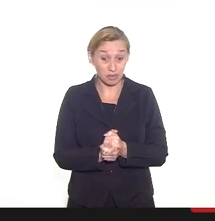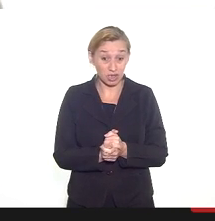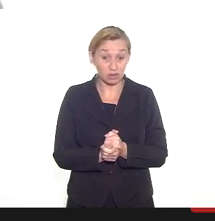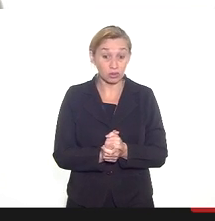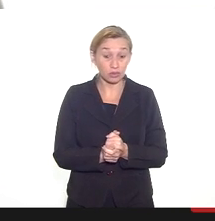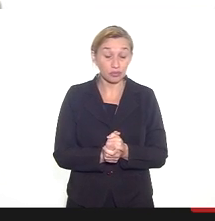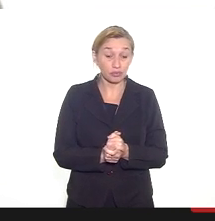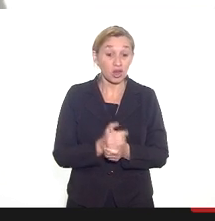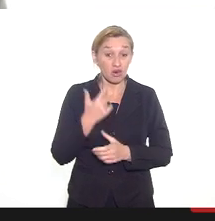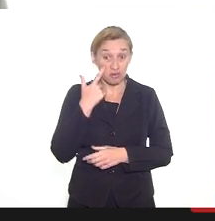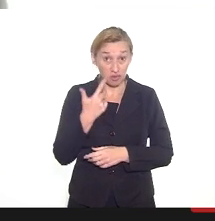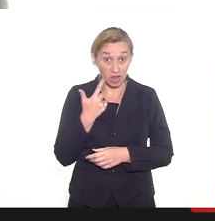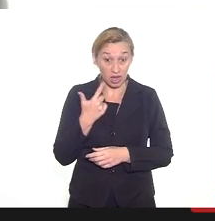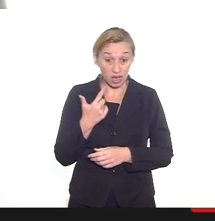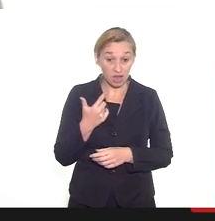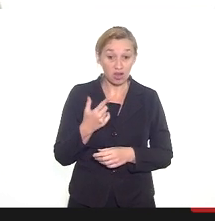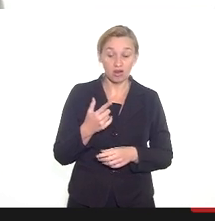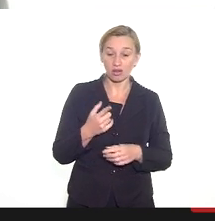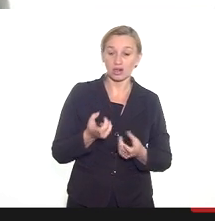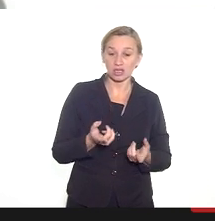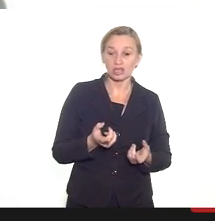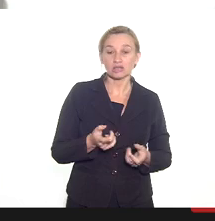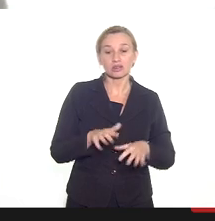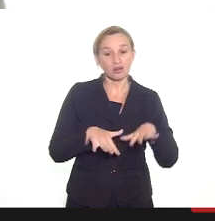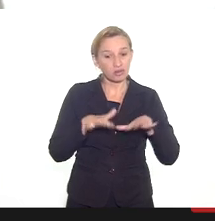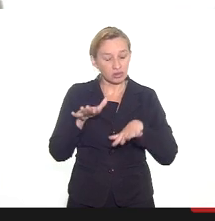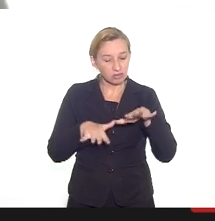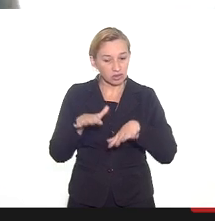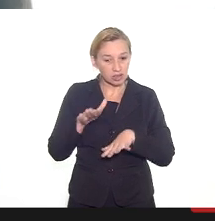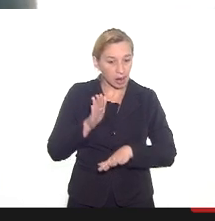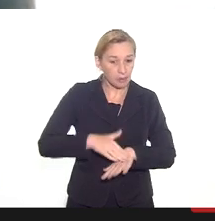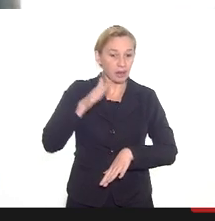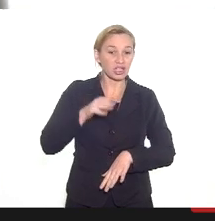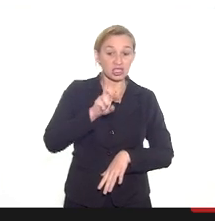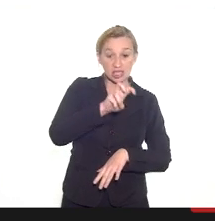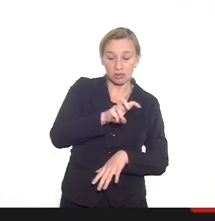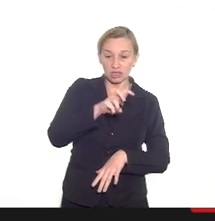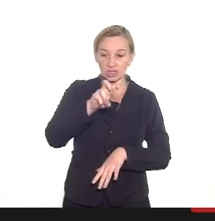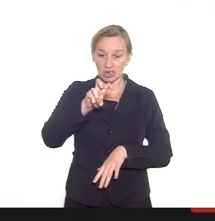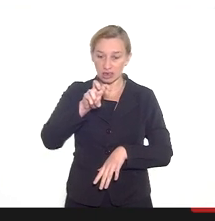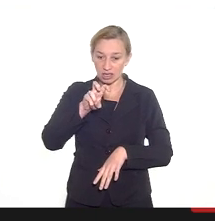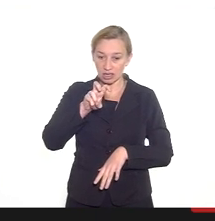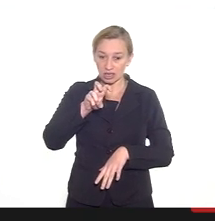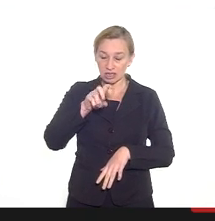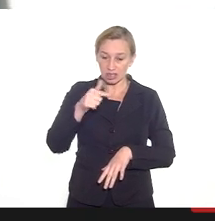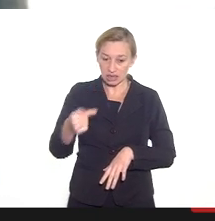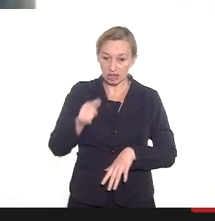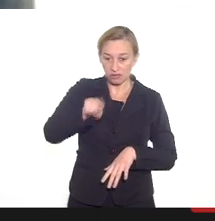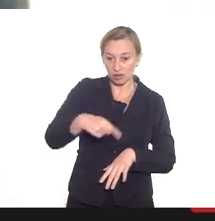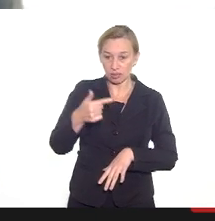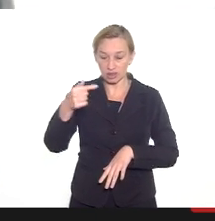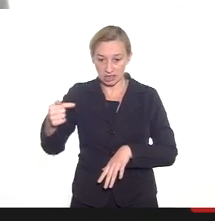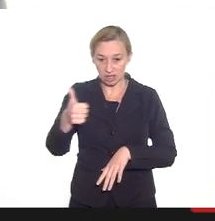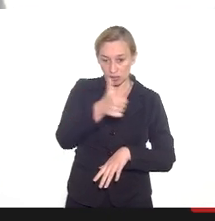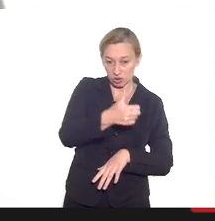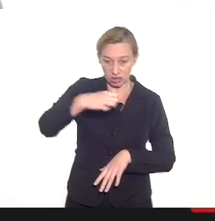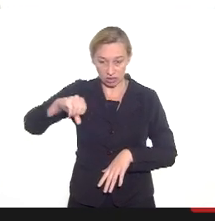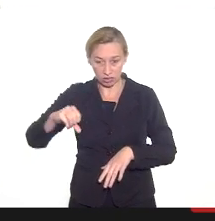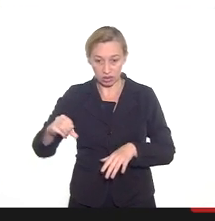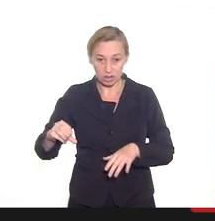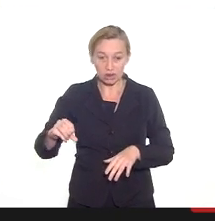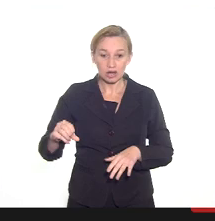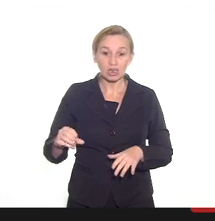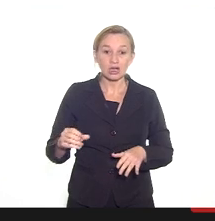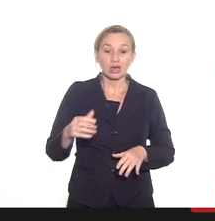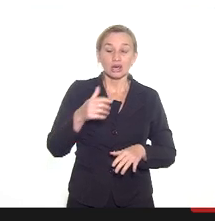união. Vejam que para a violência sexual houve uma variação ainda maior, de 57,7% em 2019 para